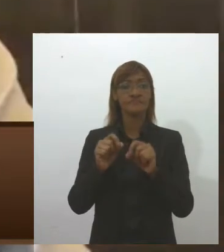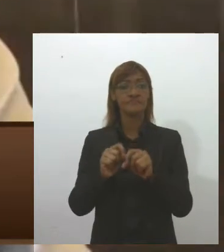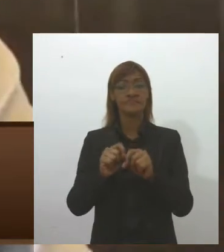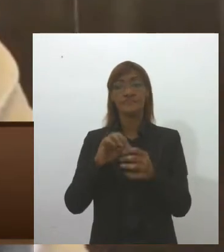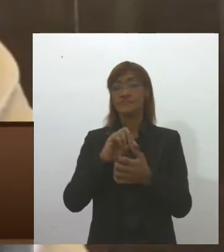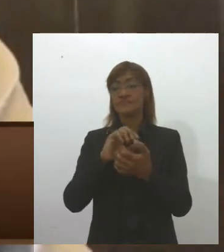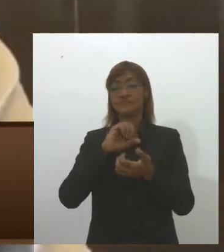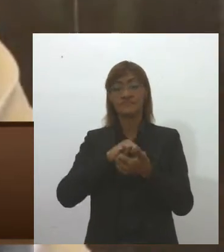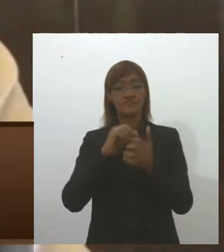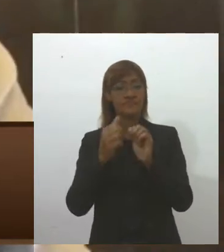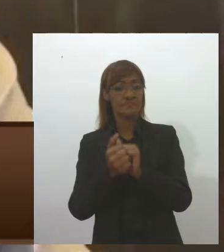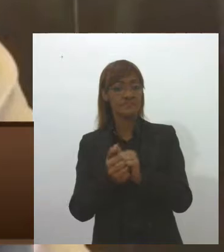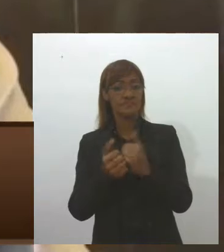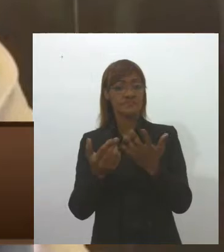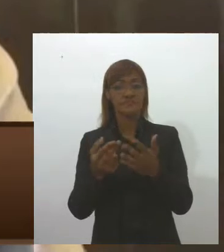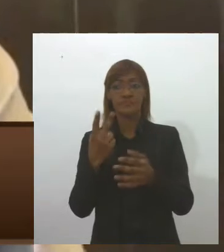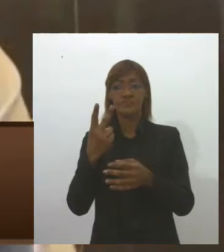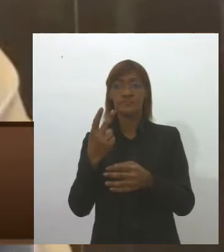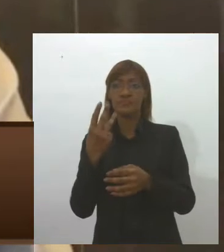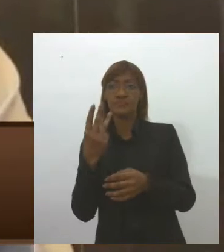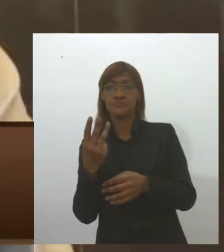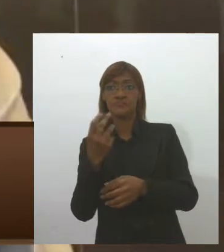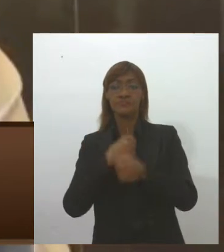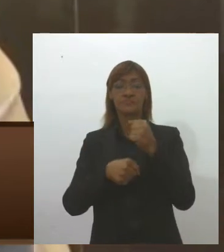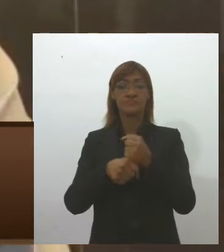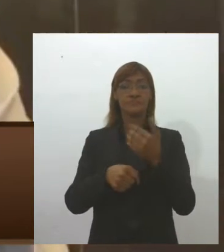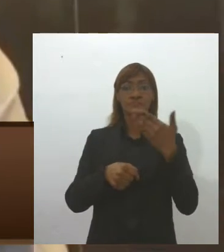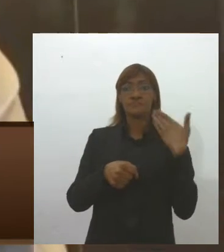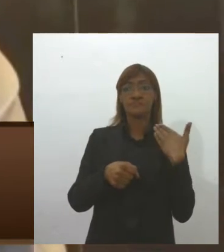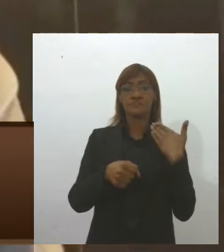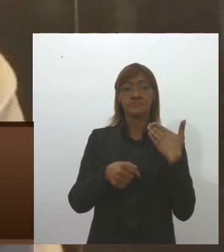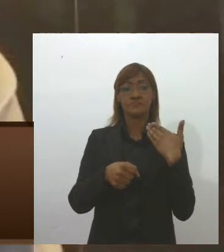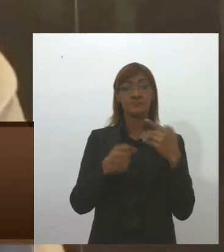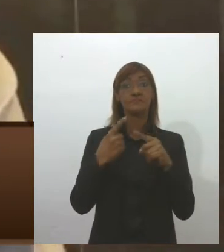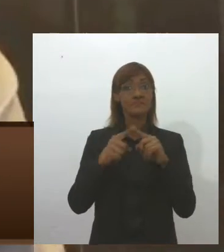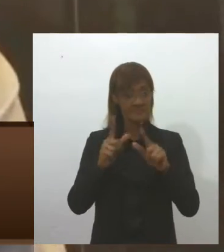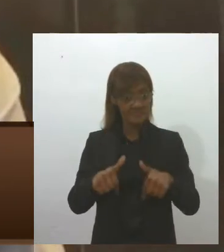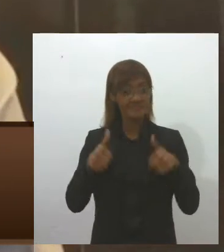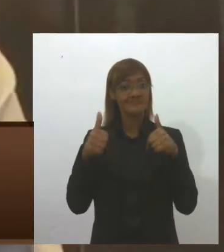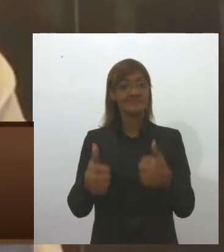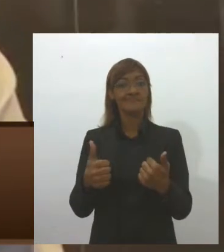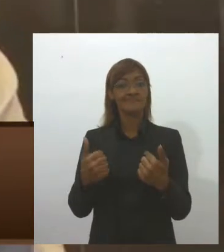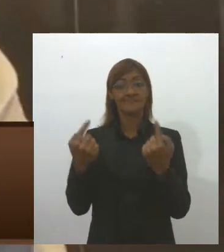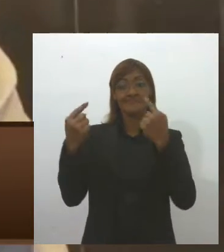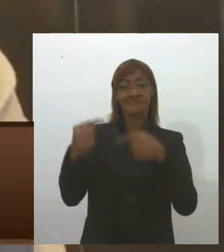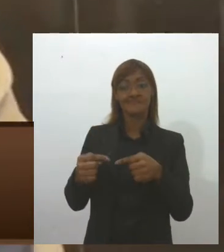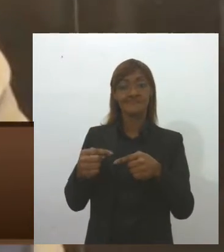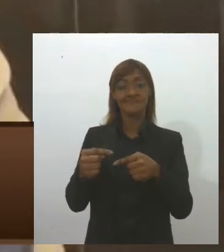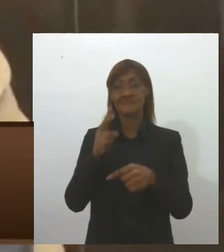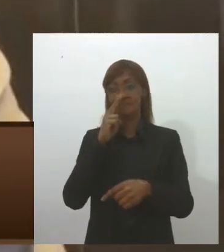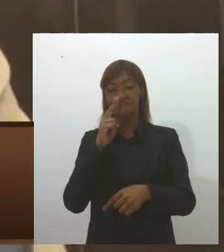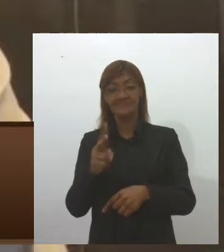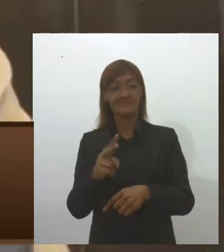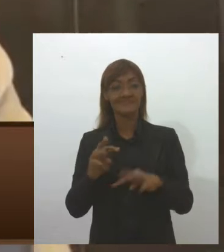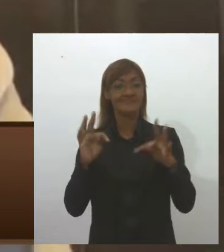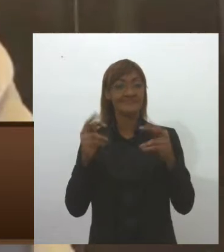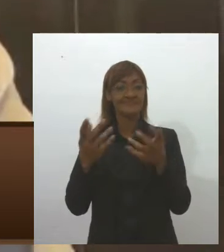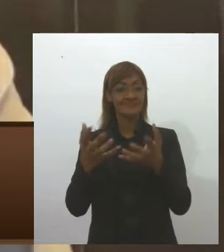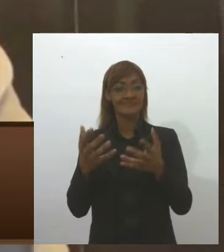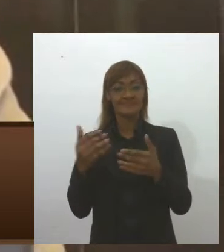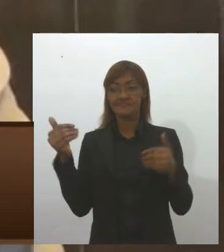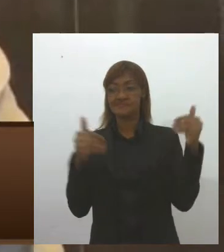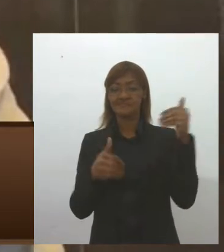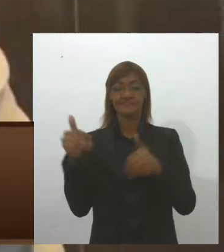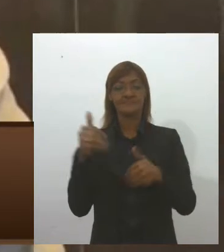com 2 anos de antecedência, 3 anos de antecedência, porque também é uma luta, é uma concorrência grande, todo mundo quer trazer esses eventos grandes.